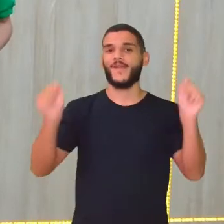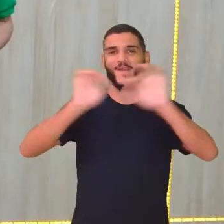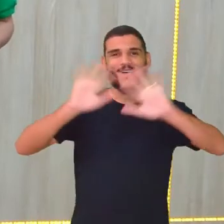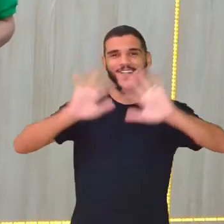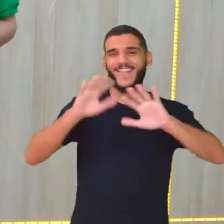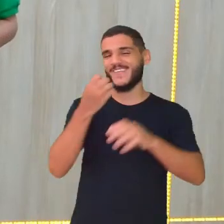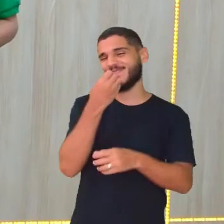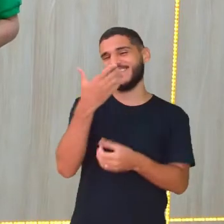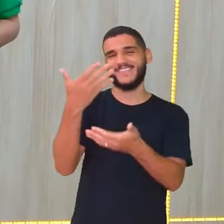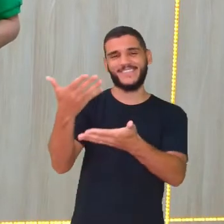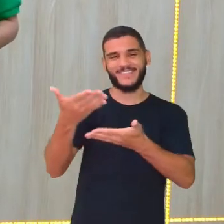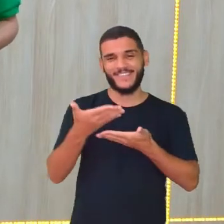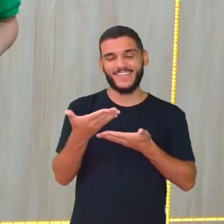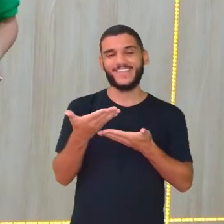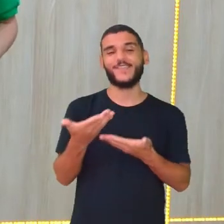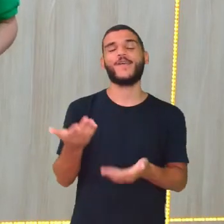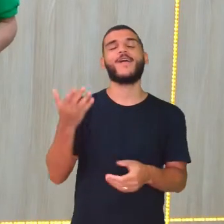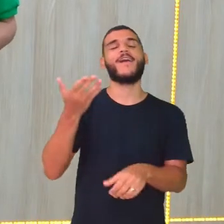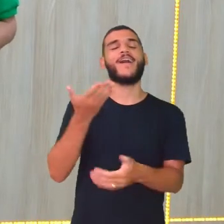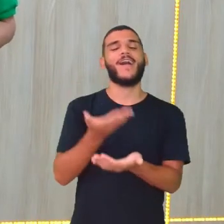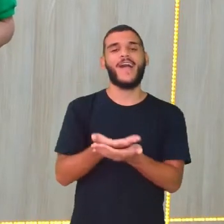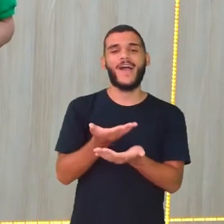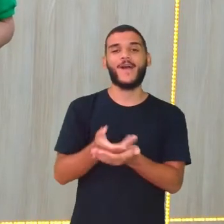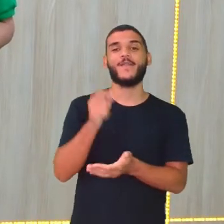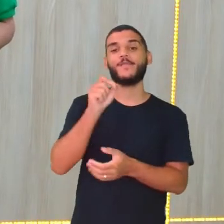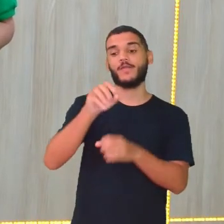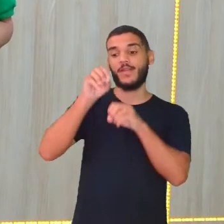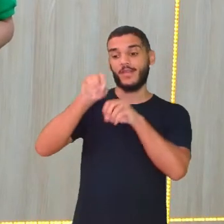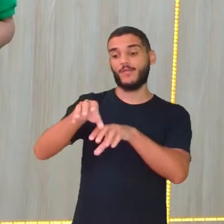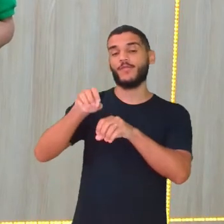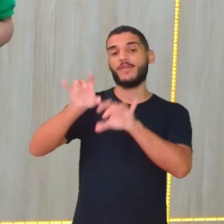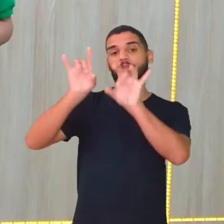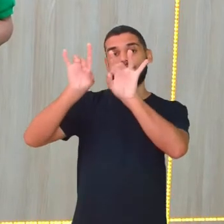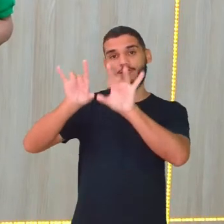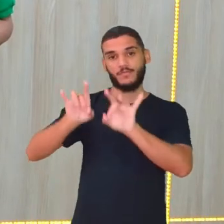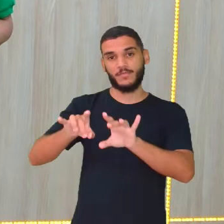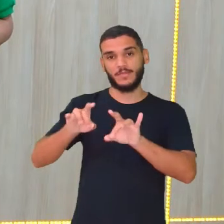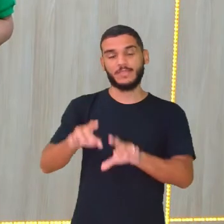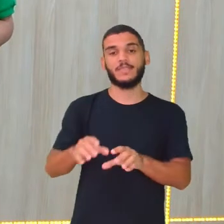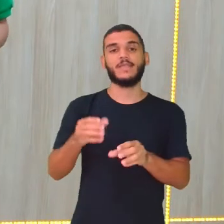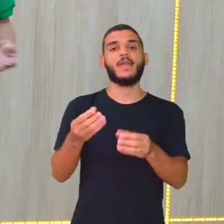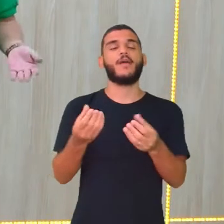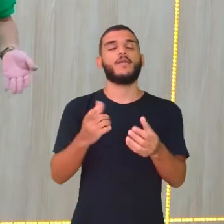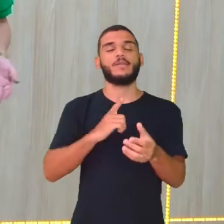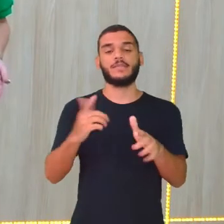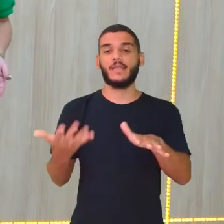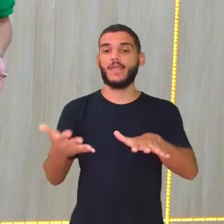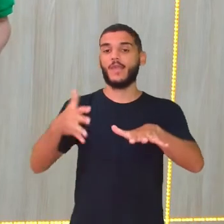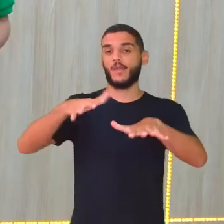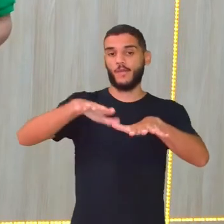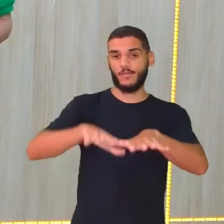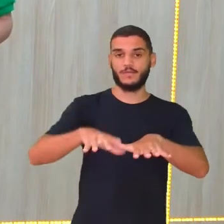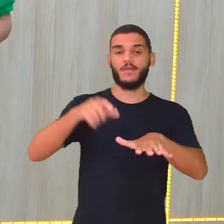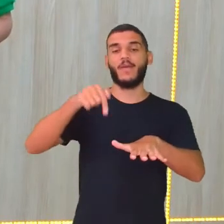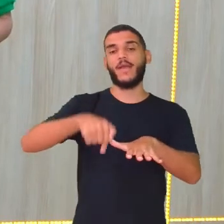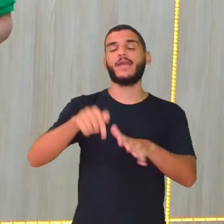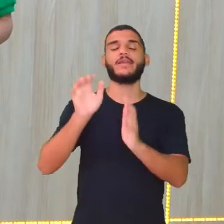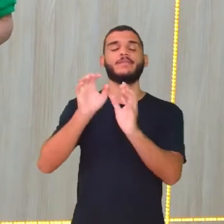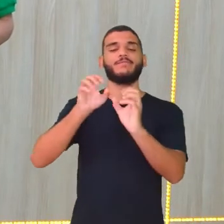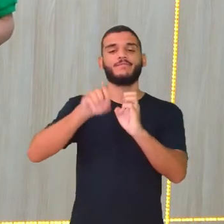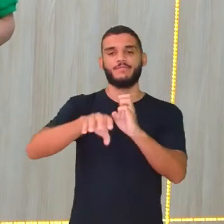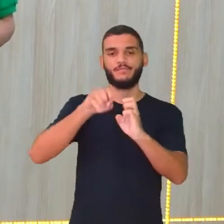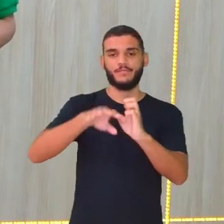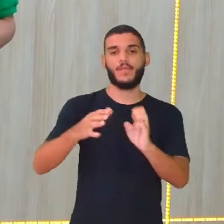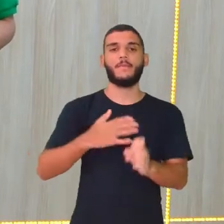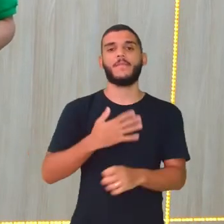Olá, seja bem-vindo a mais um momento da Educação Especial na perspectiva da educação inclusiva aqui do Educa Recife. Meu nome